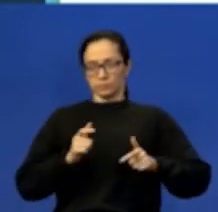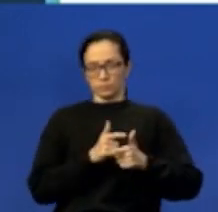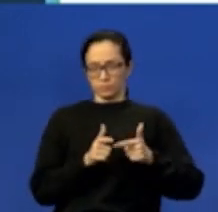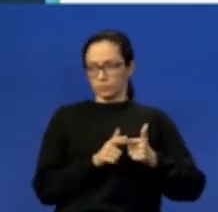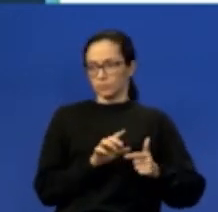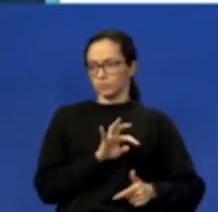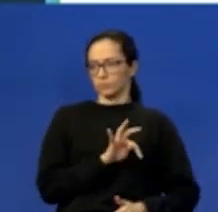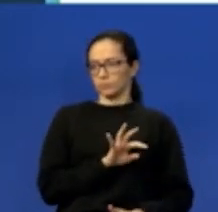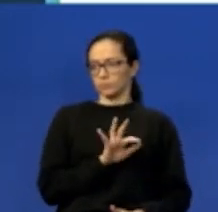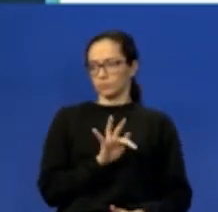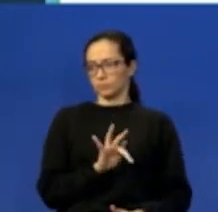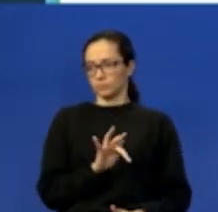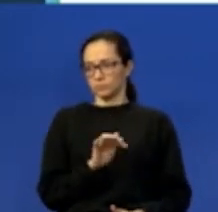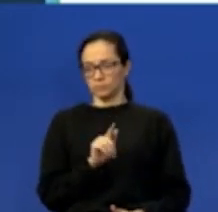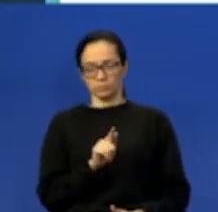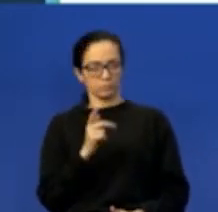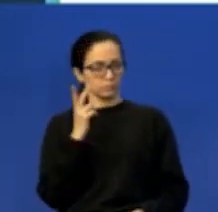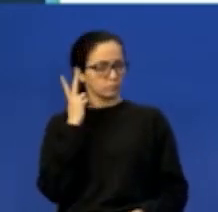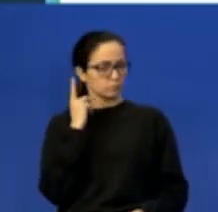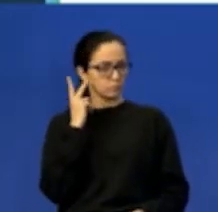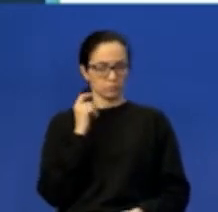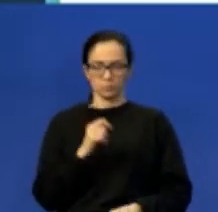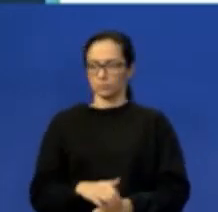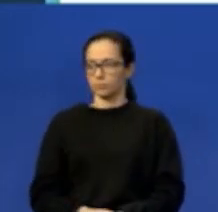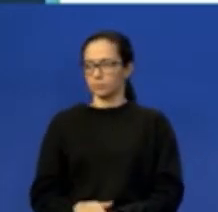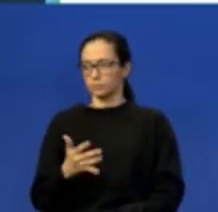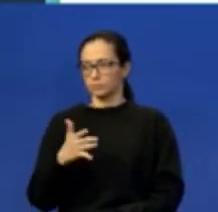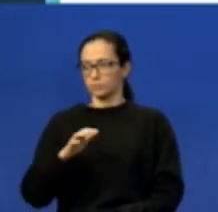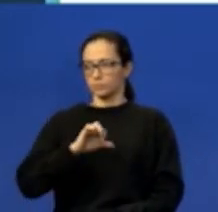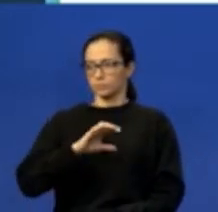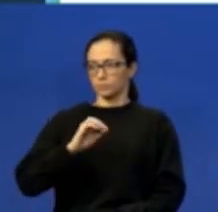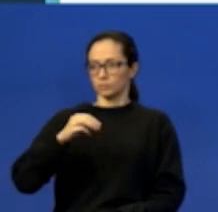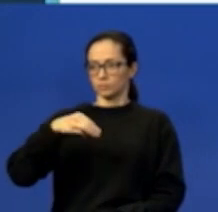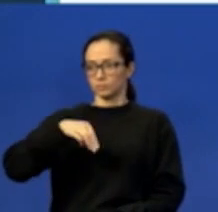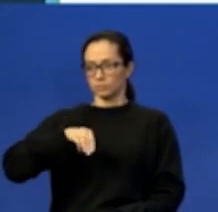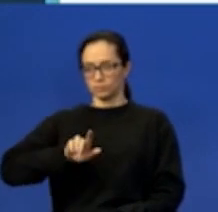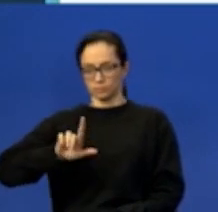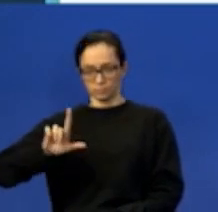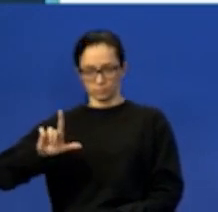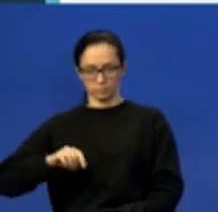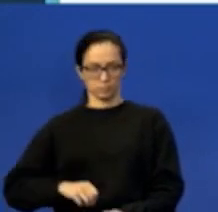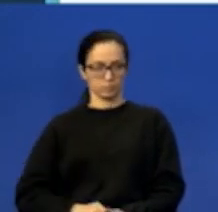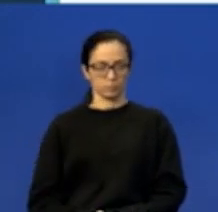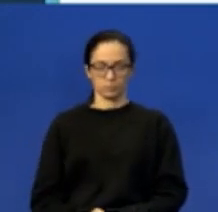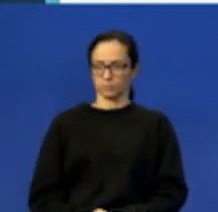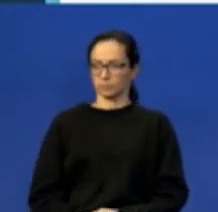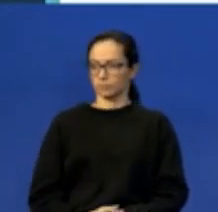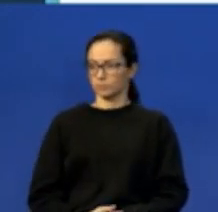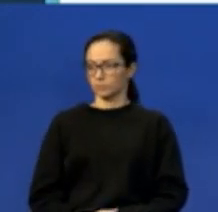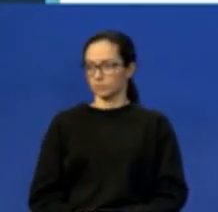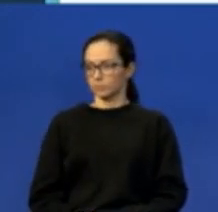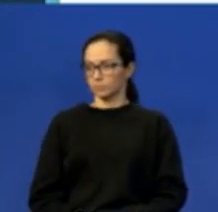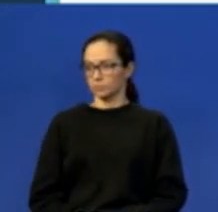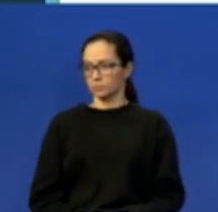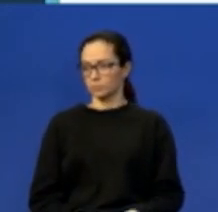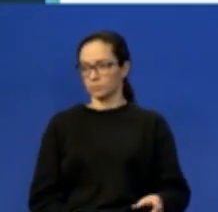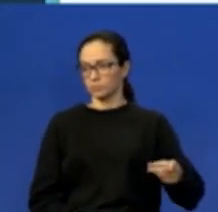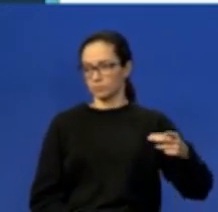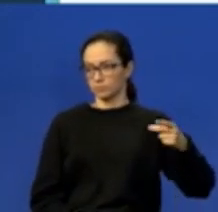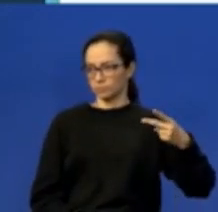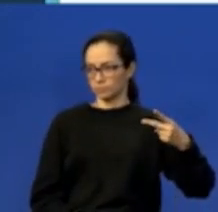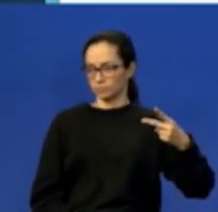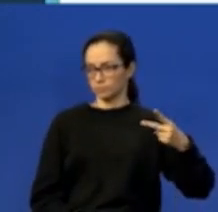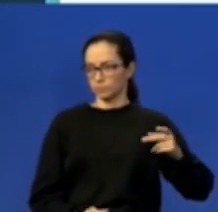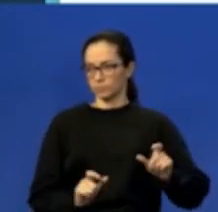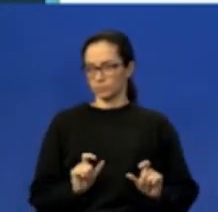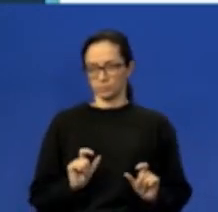filtração glomerular normal e a taxa de filtração em torno de 90 ml por minuto ou acima. No estágio 2, a gente